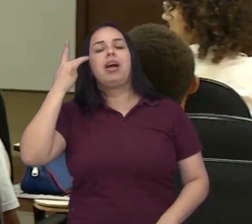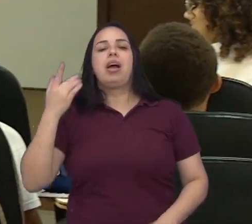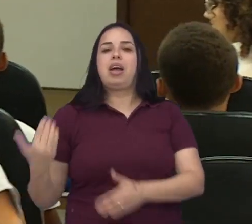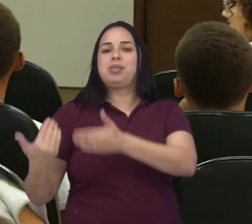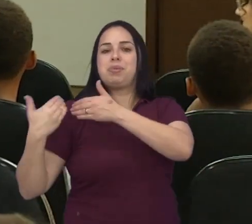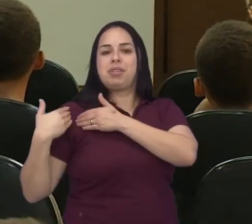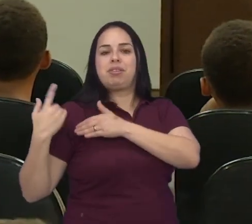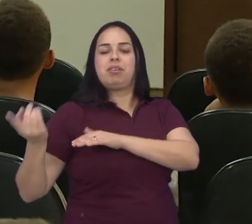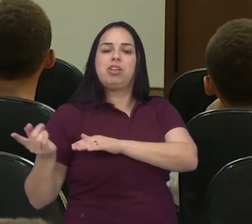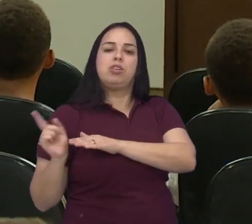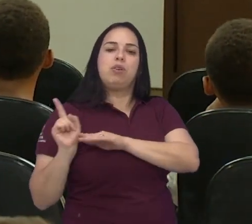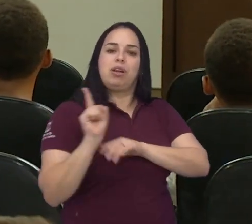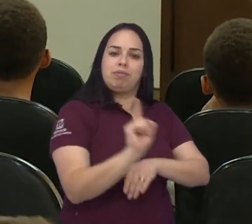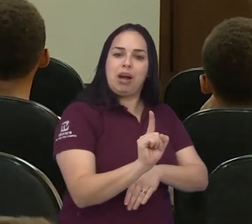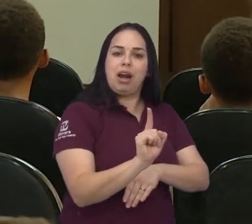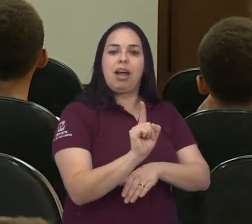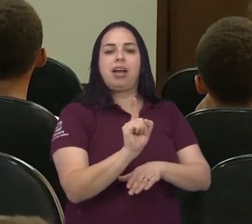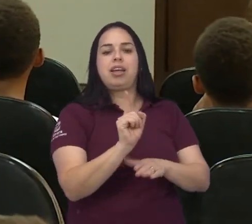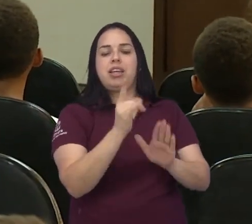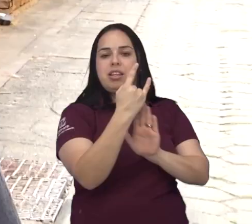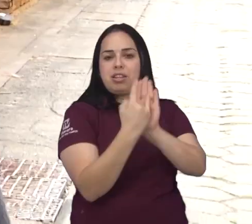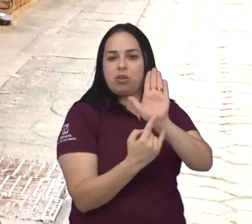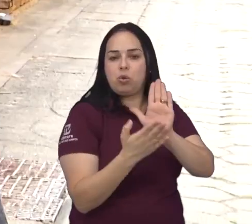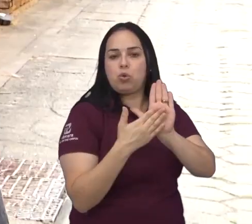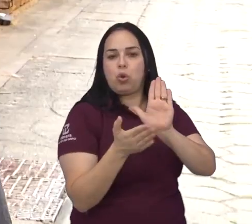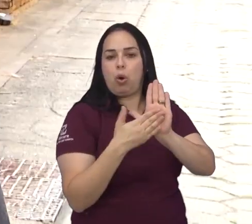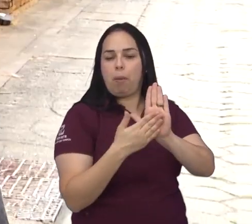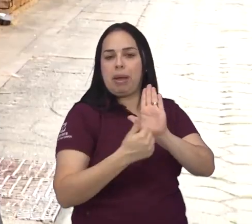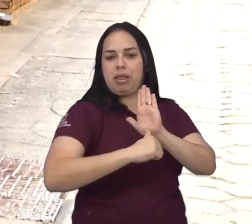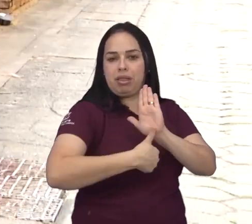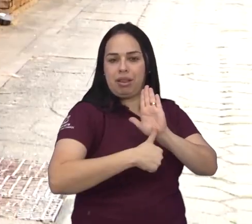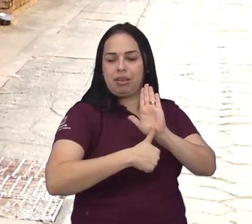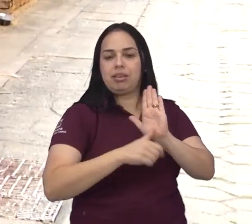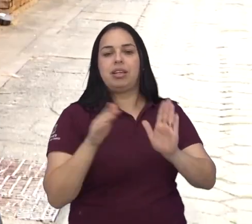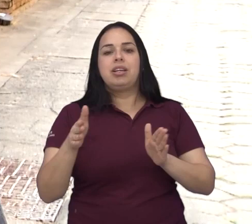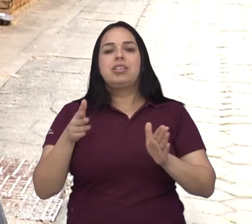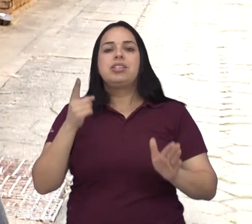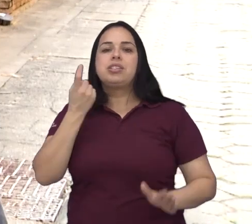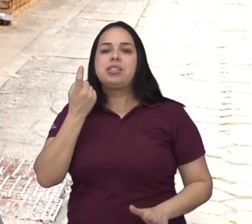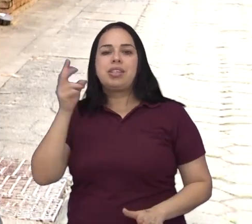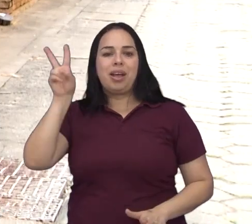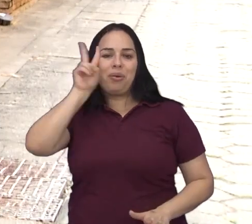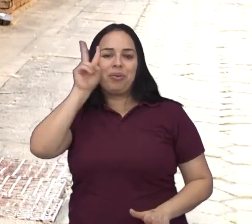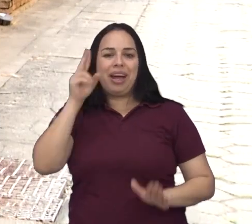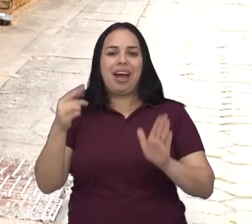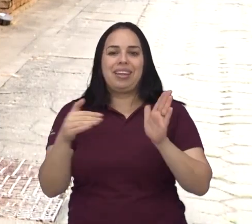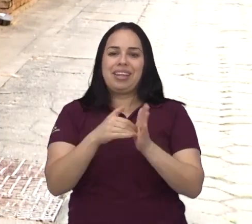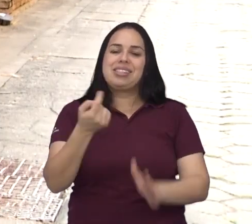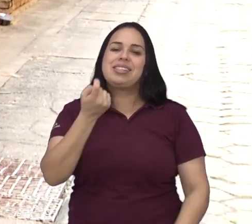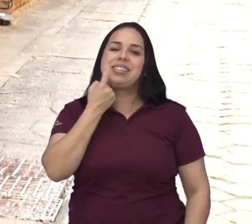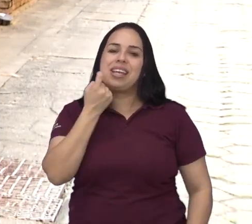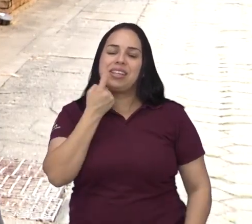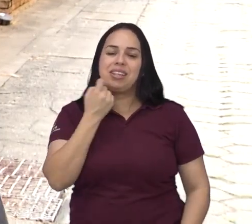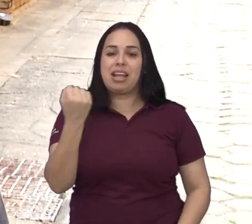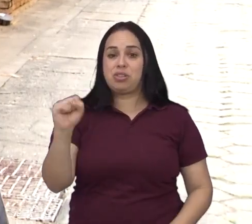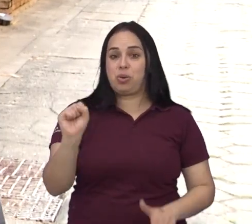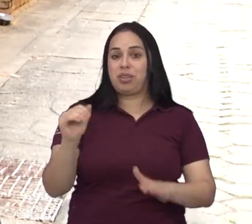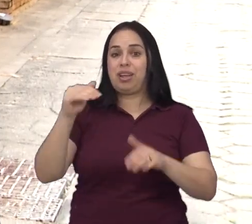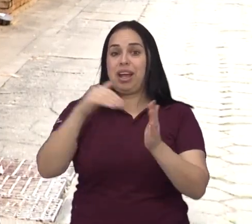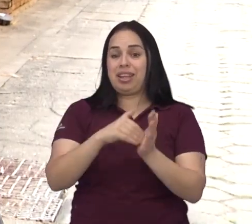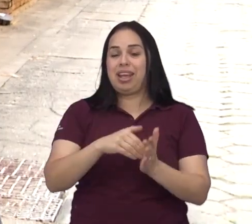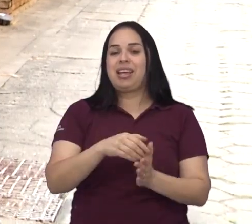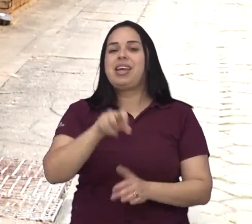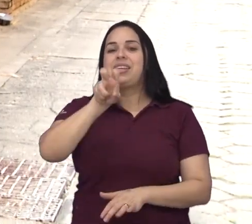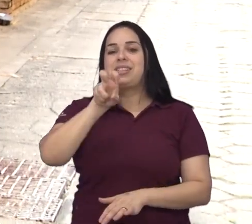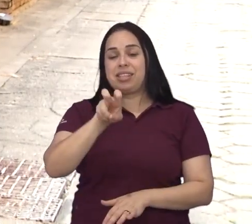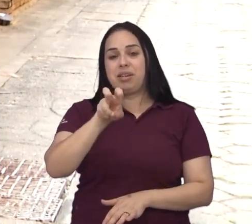mais próximo com a documentação necessária. Aqui no Polo Regional funcionamos de segunda a sexta dentro do horário comercial, das 8 até